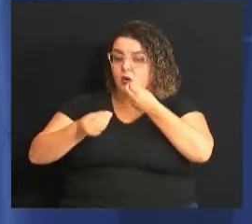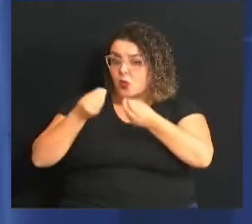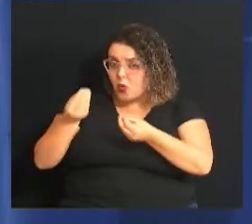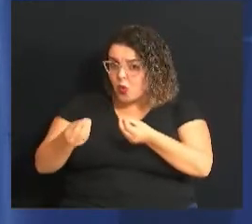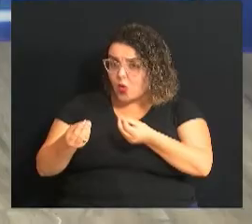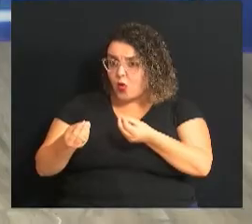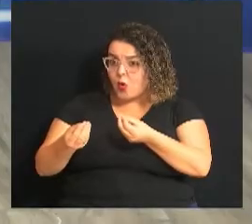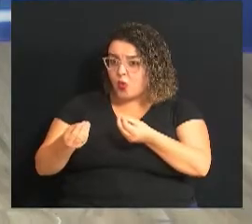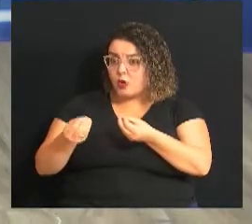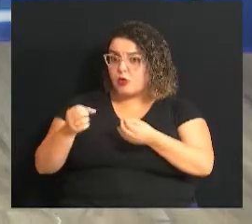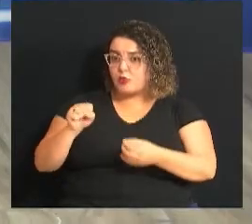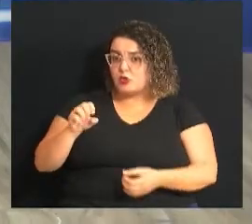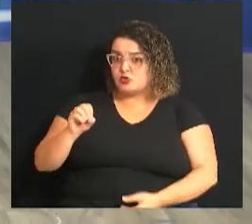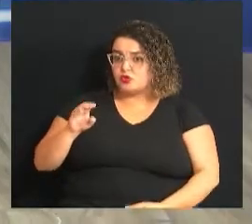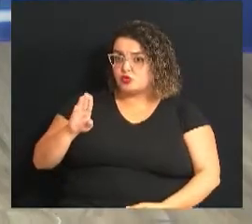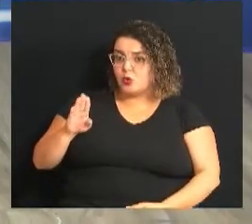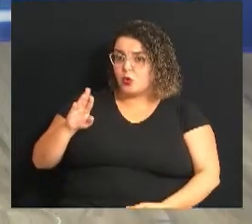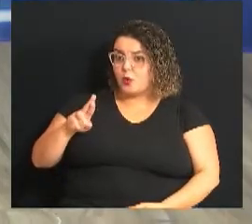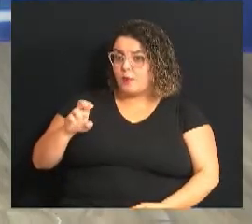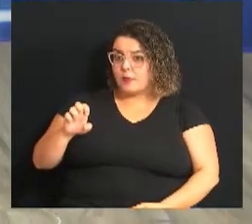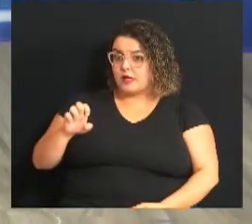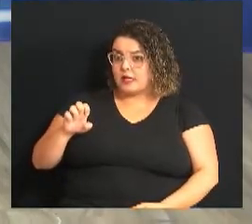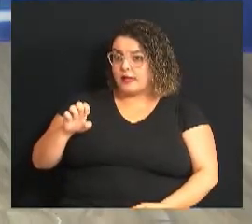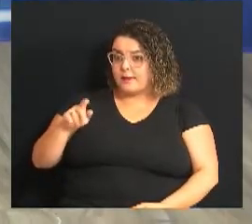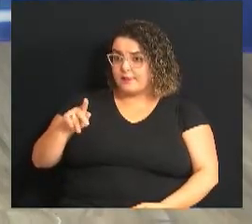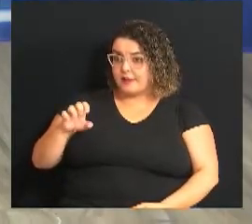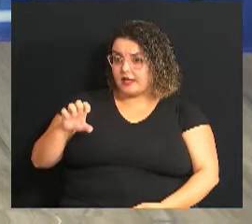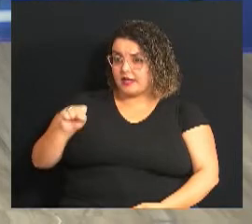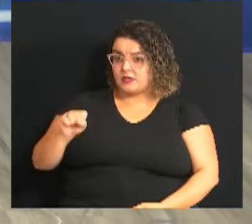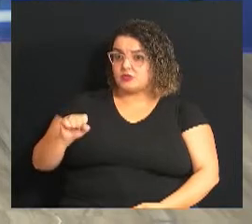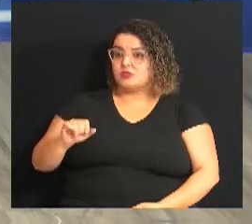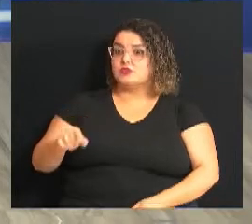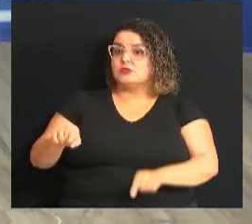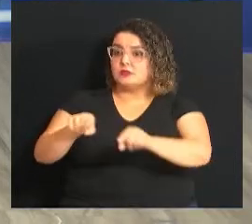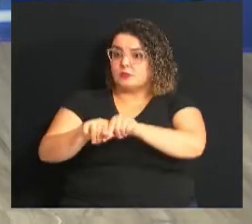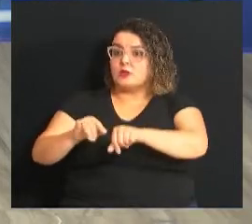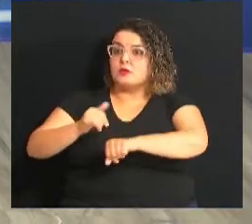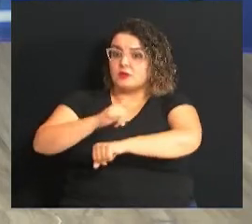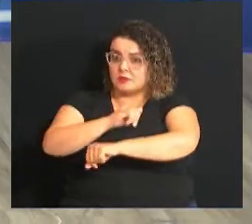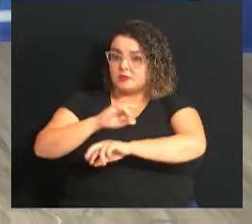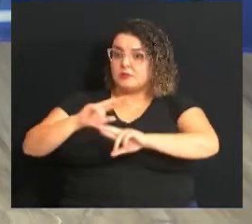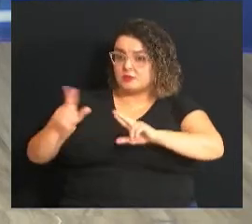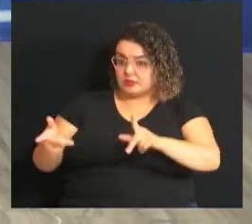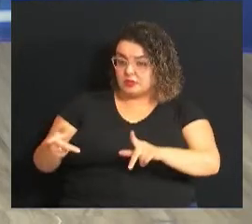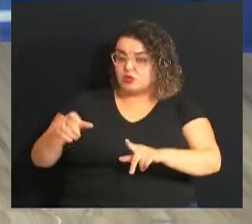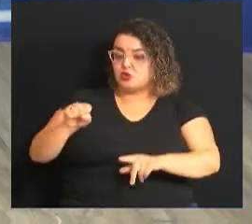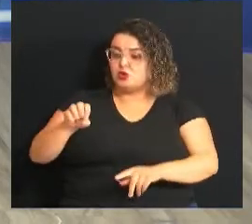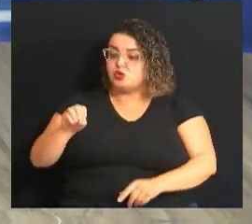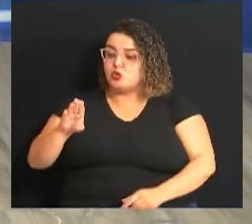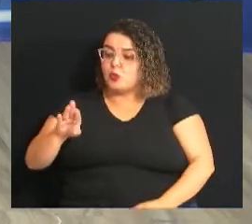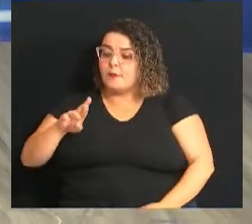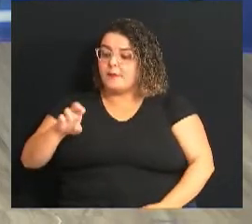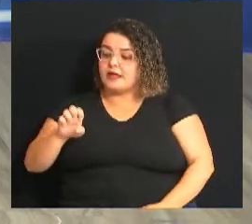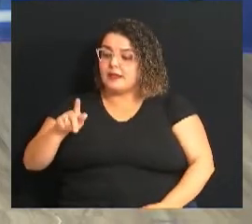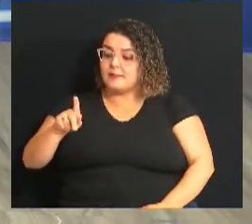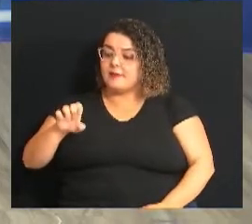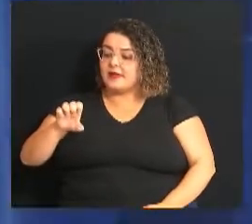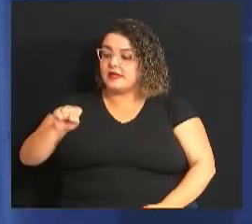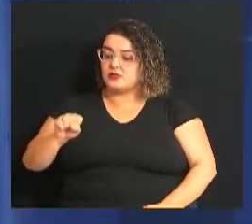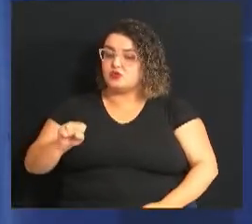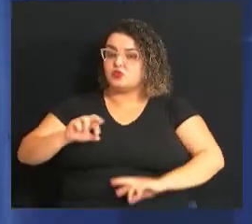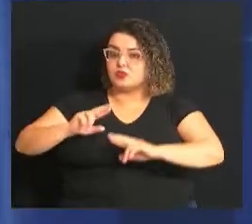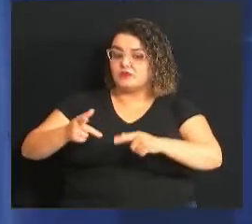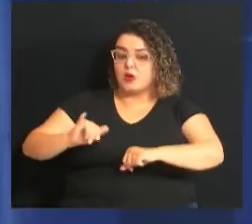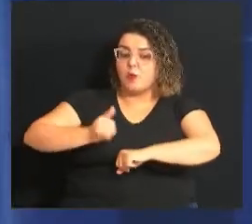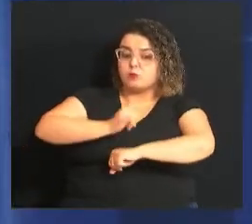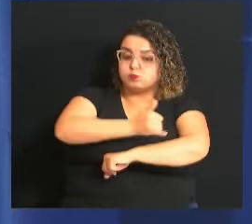esse sobrepeso, ou às vezes mesmo obesidade, que a gente vai falar também um pouco a diferença de sobrepeso e obesidade,